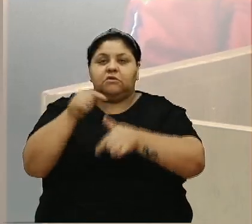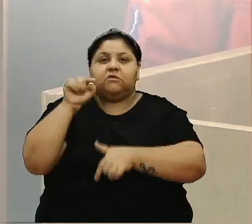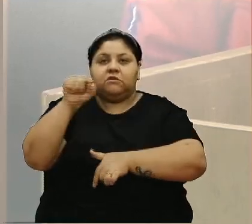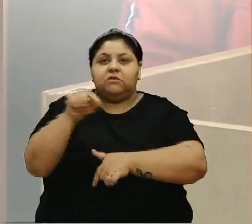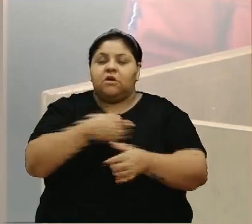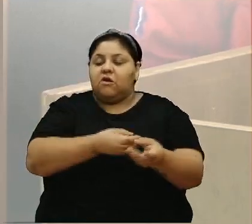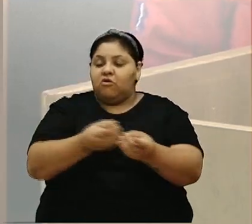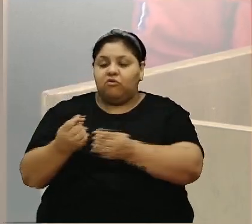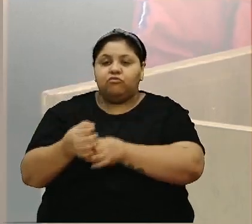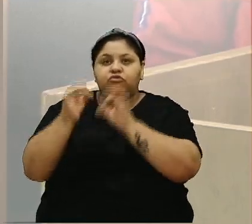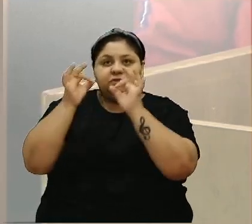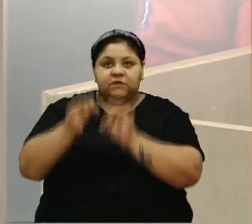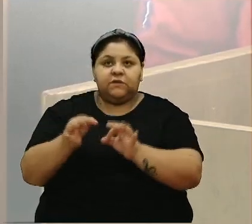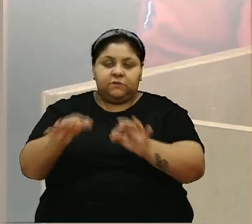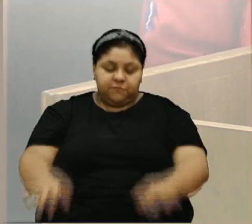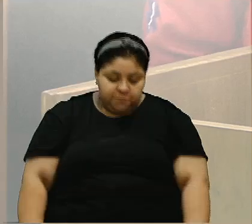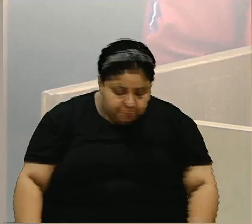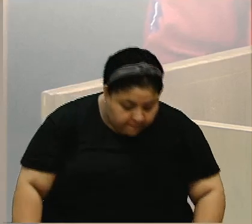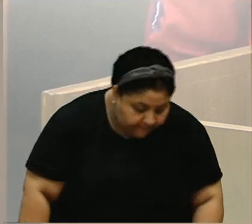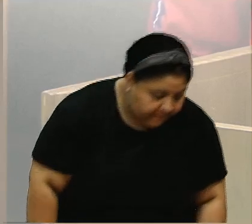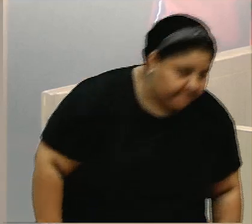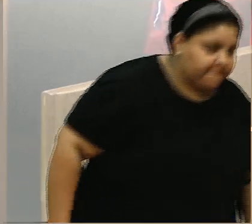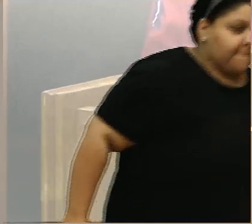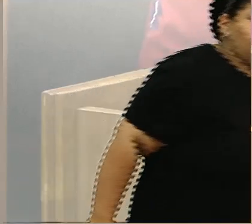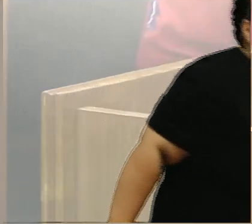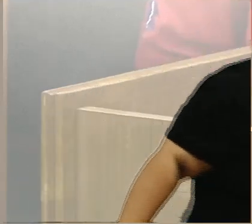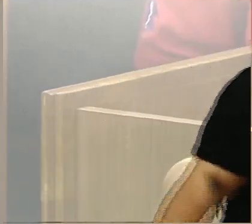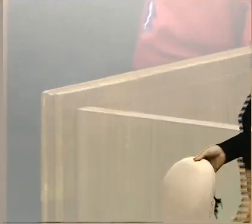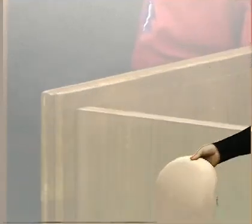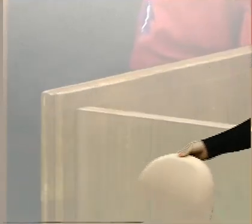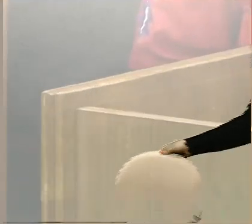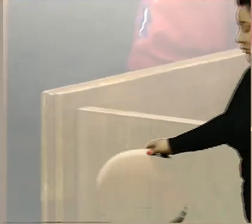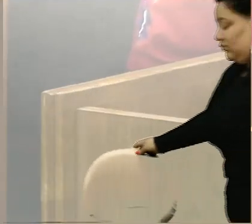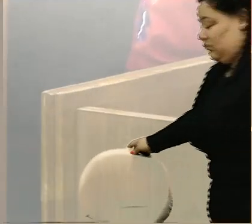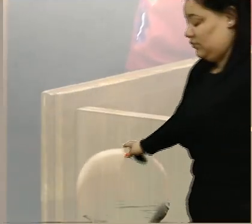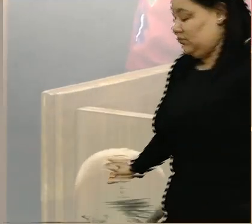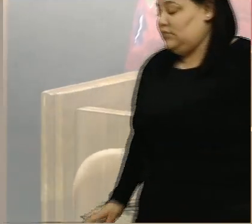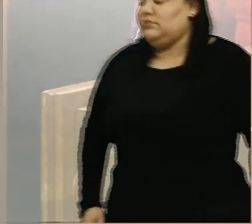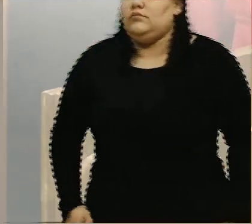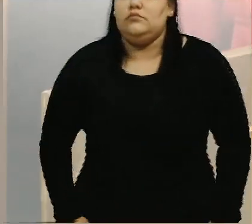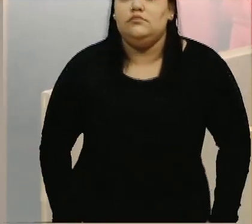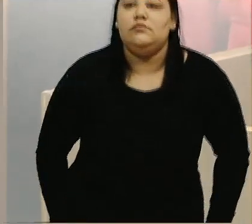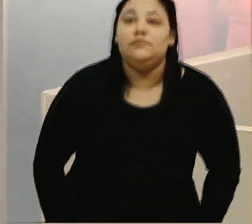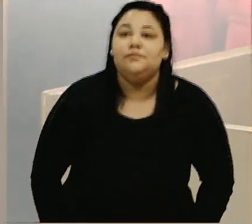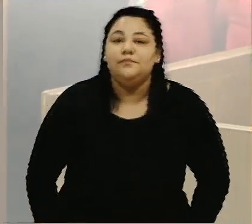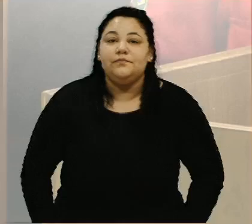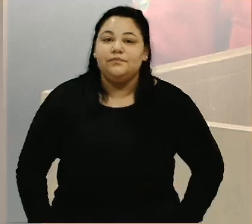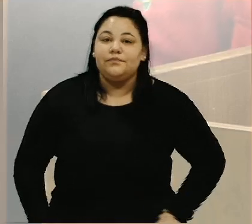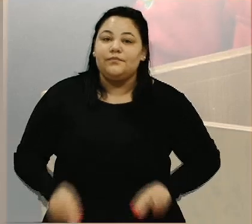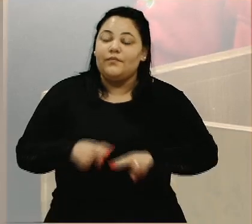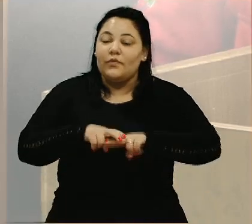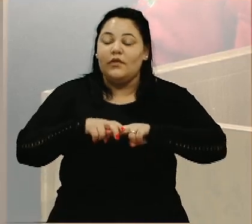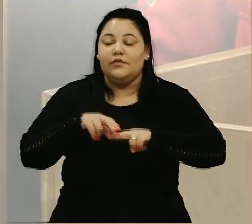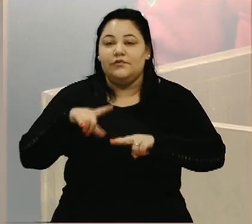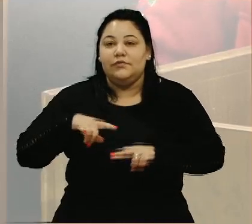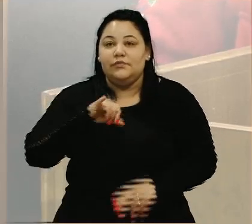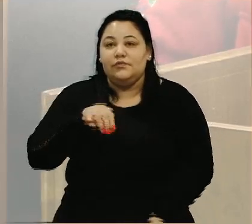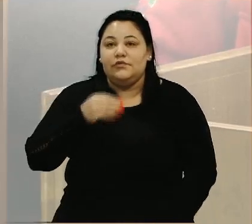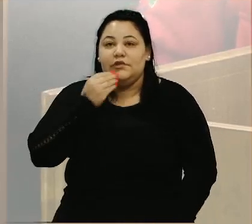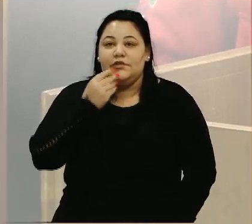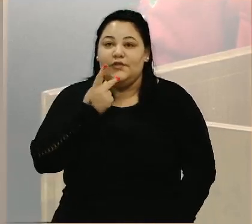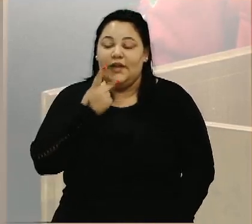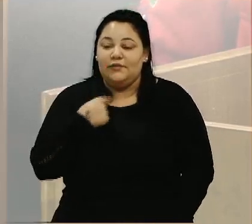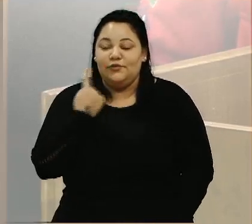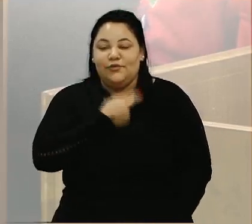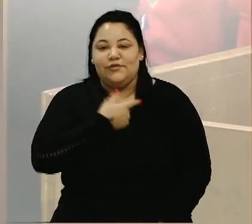muito nobre e muito justo. Então, por isso que estamos aqui tendo essa oportunidade de falar um pouco sobre nós. Então, aos